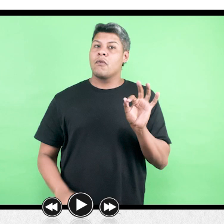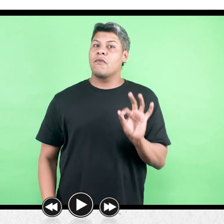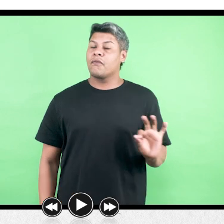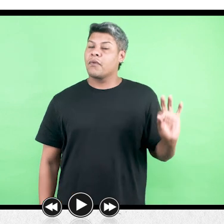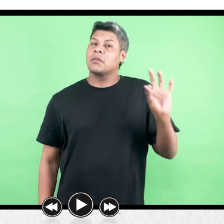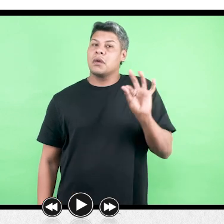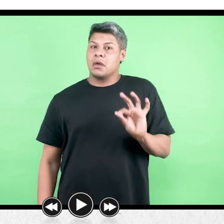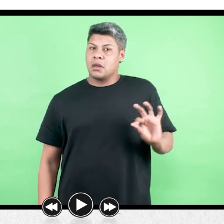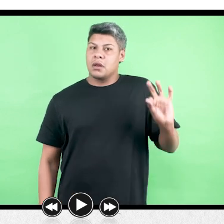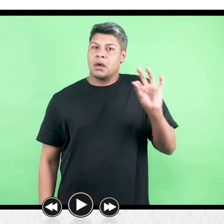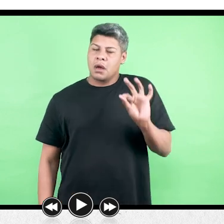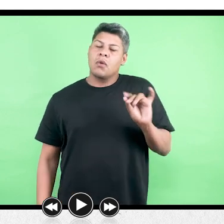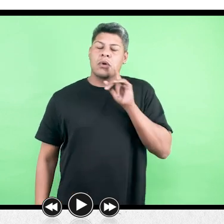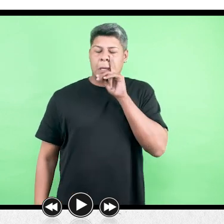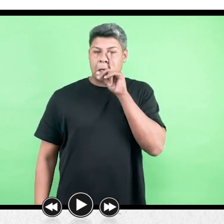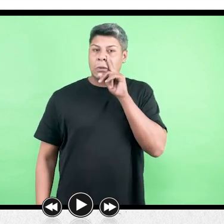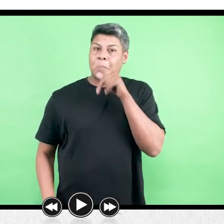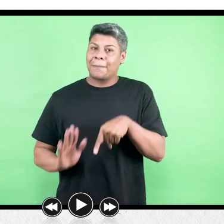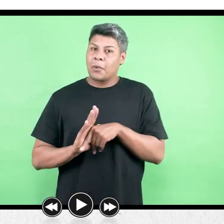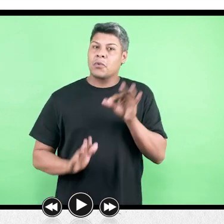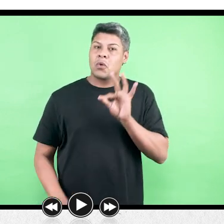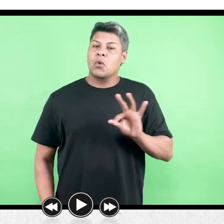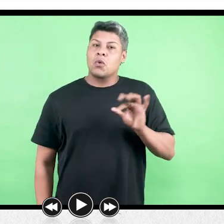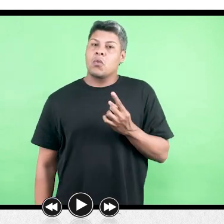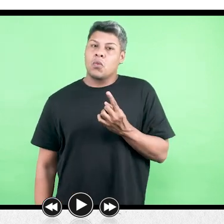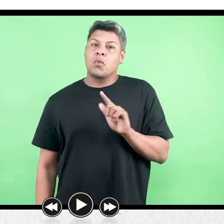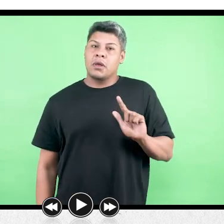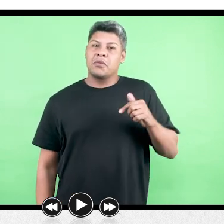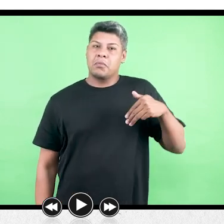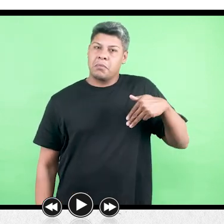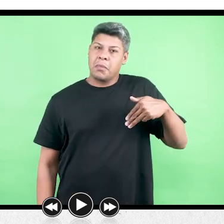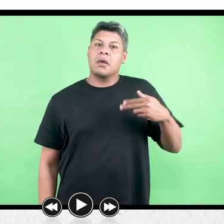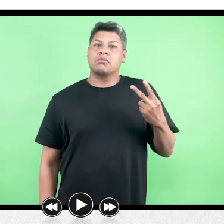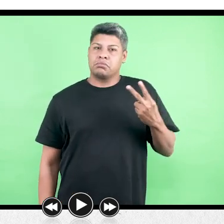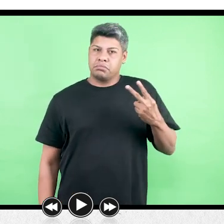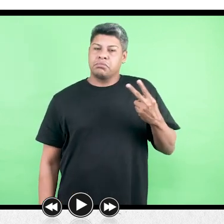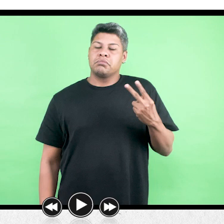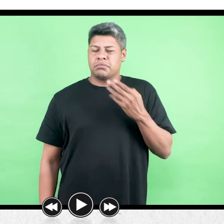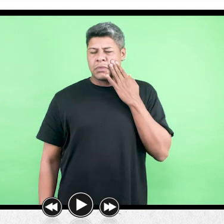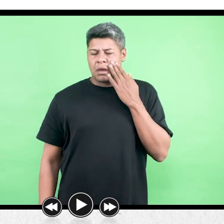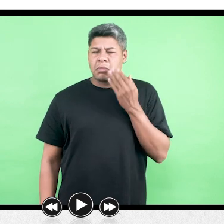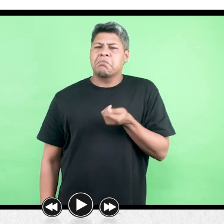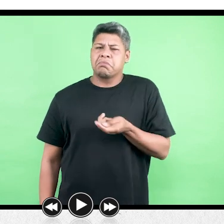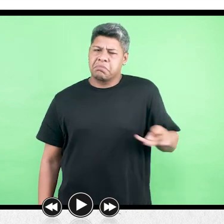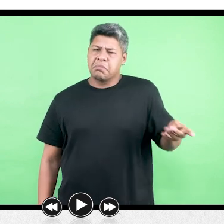rios, de corpos hídricos de domínio da União. 1 litro por metro cúbico, olha que é bastante, viu? É bastante